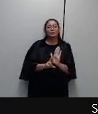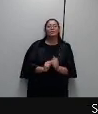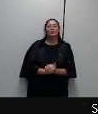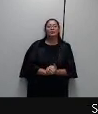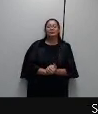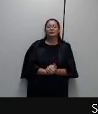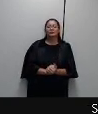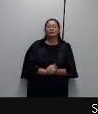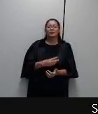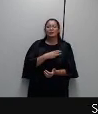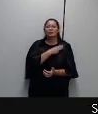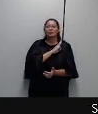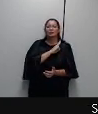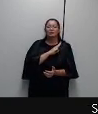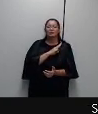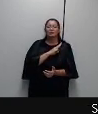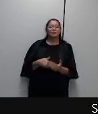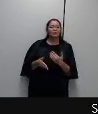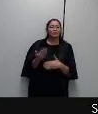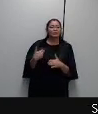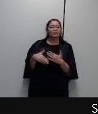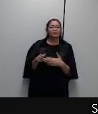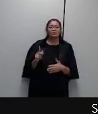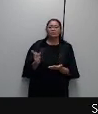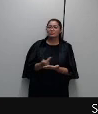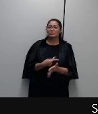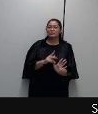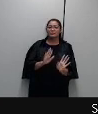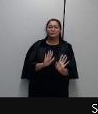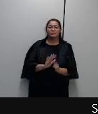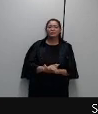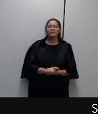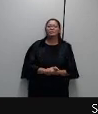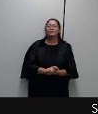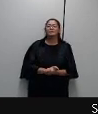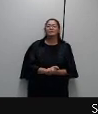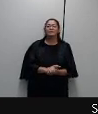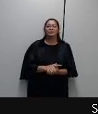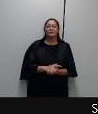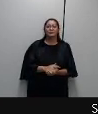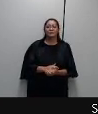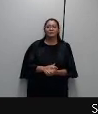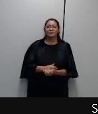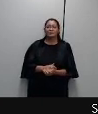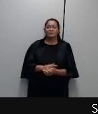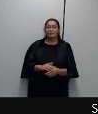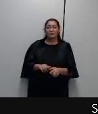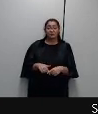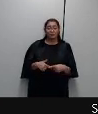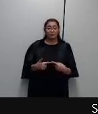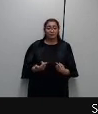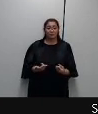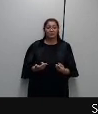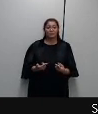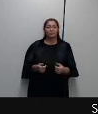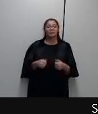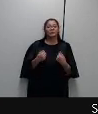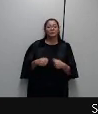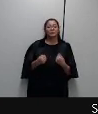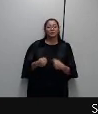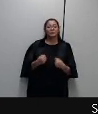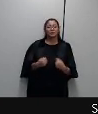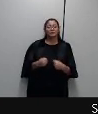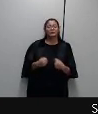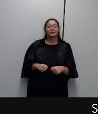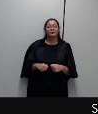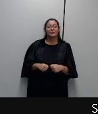ficaram vencidos naquela assentada o ministro fux e o ministro eu ir como a esse precedente indicado como o ovo